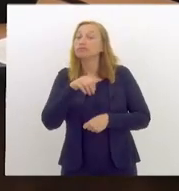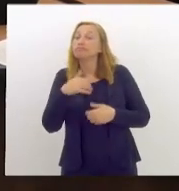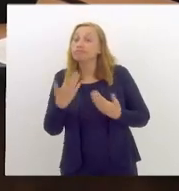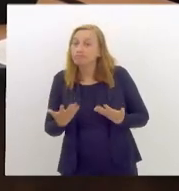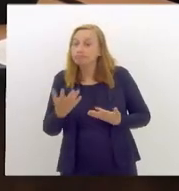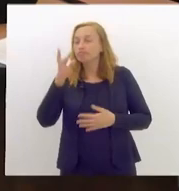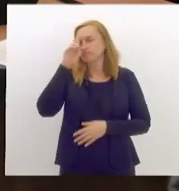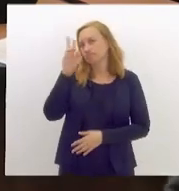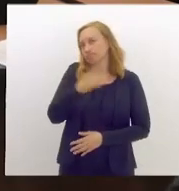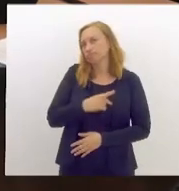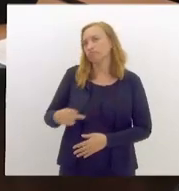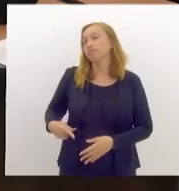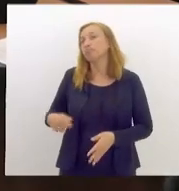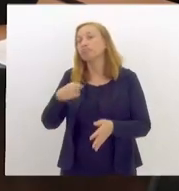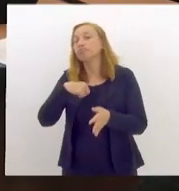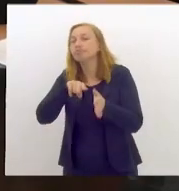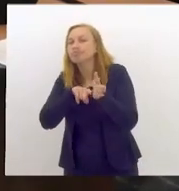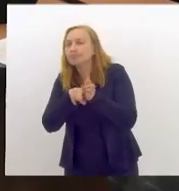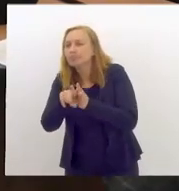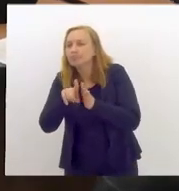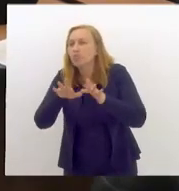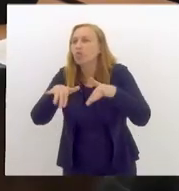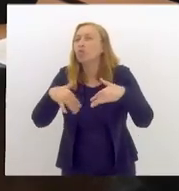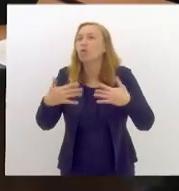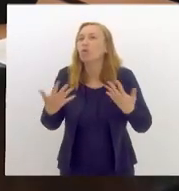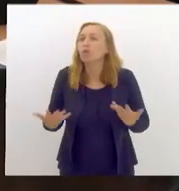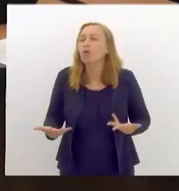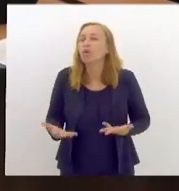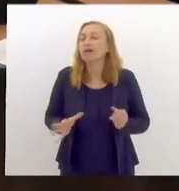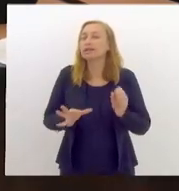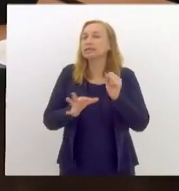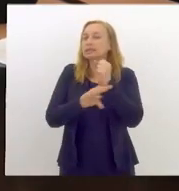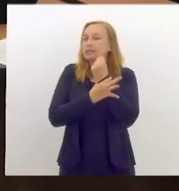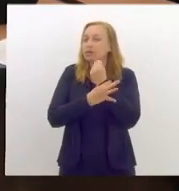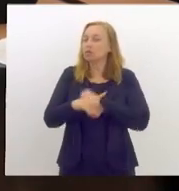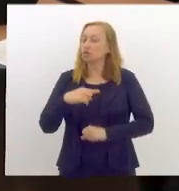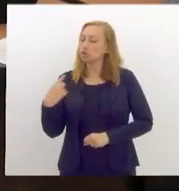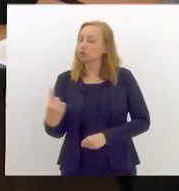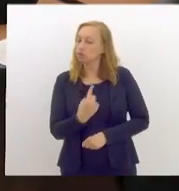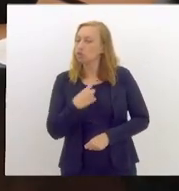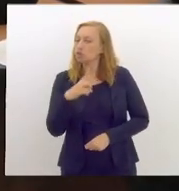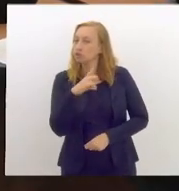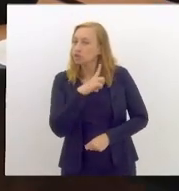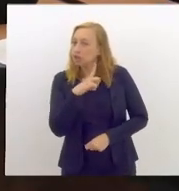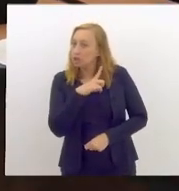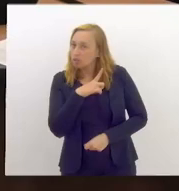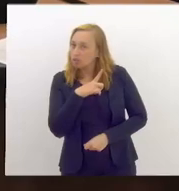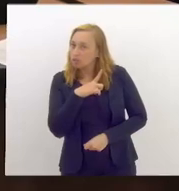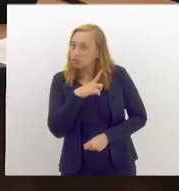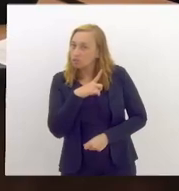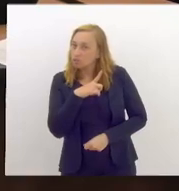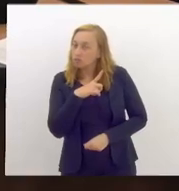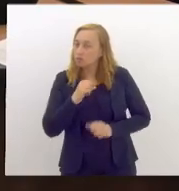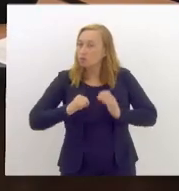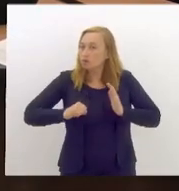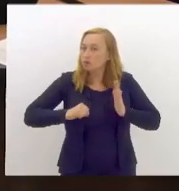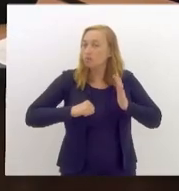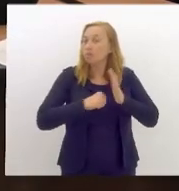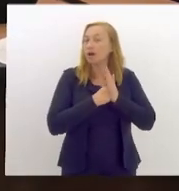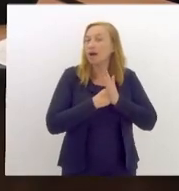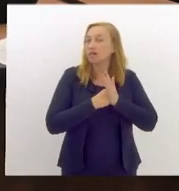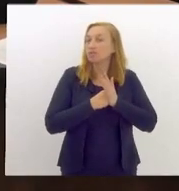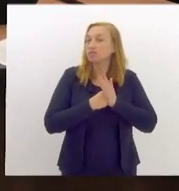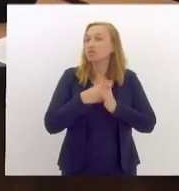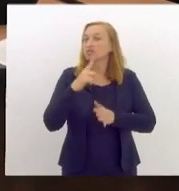o presidente eu pergunto qual é a garantia que nós todos temos sobre os impactos que